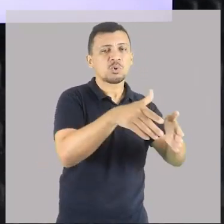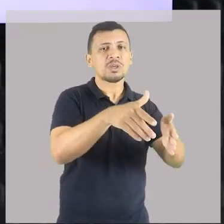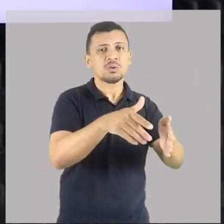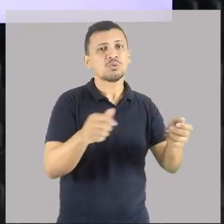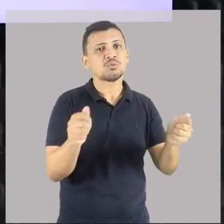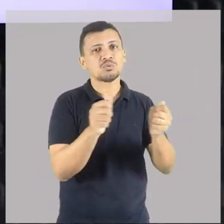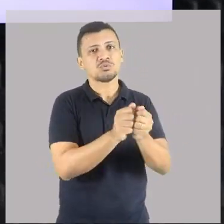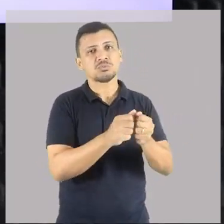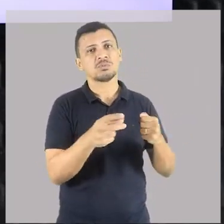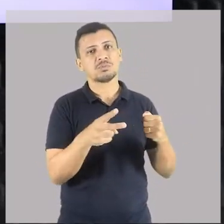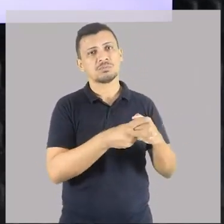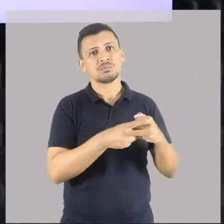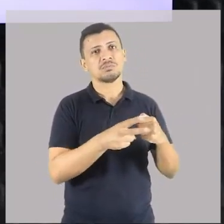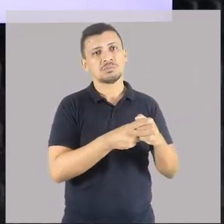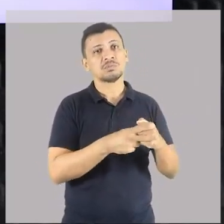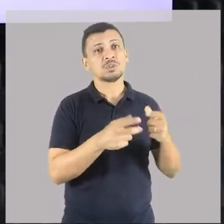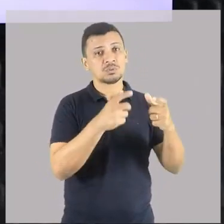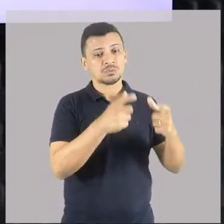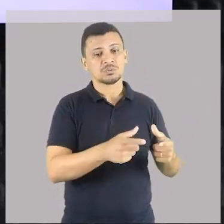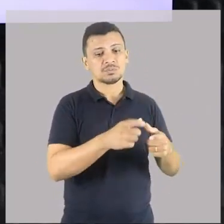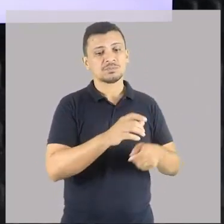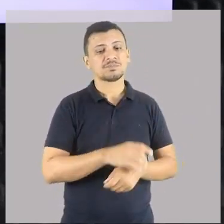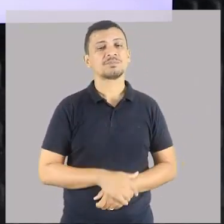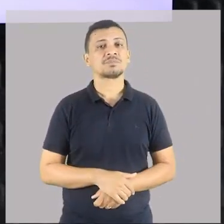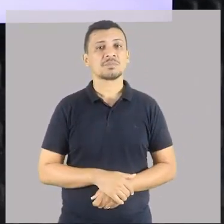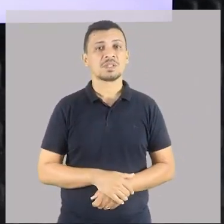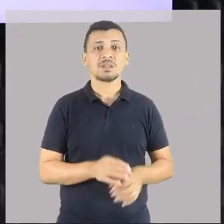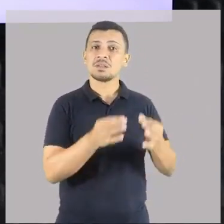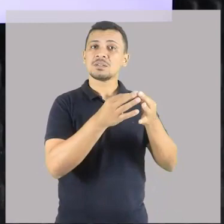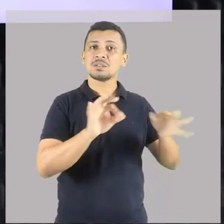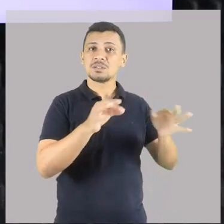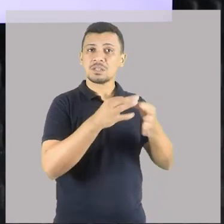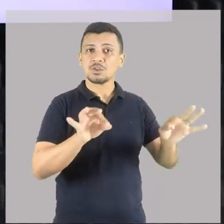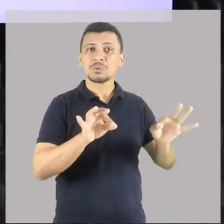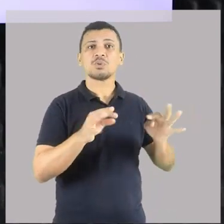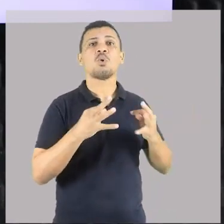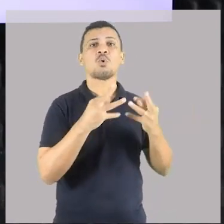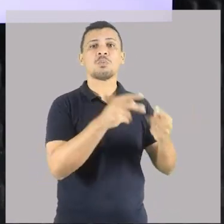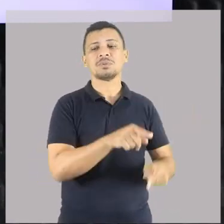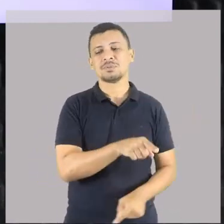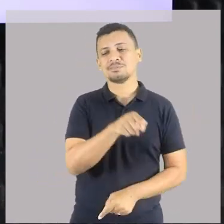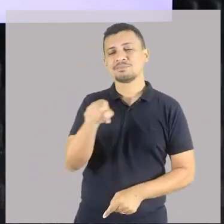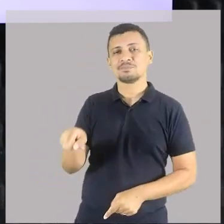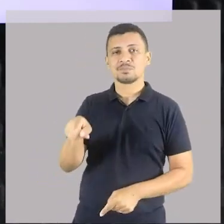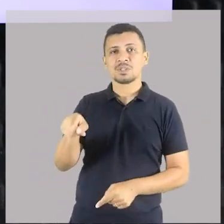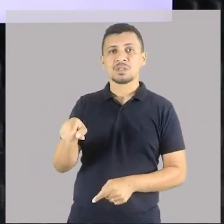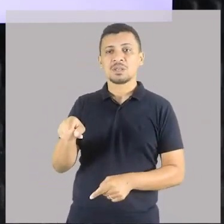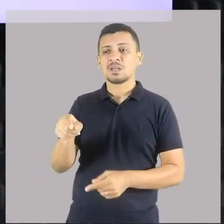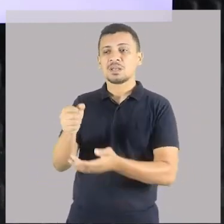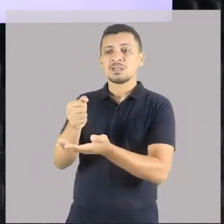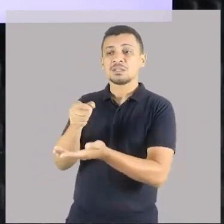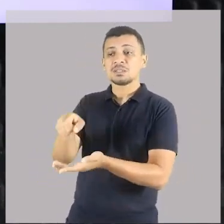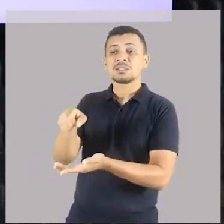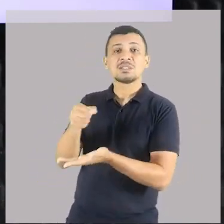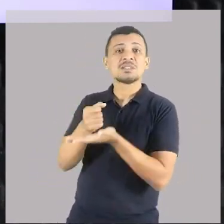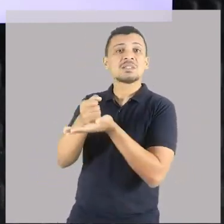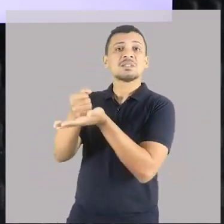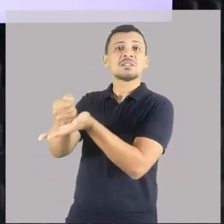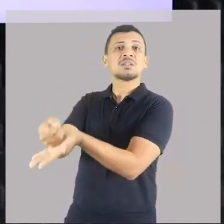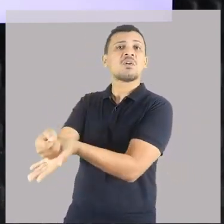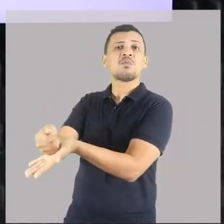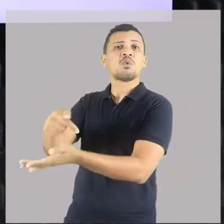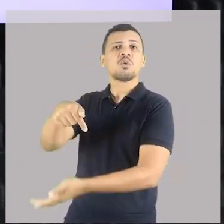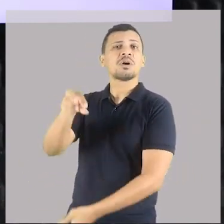adverbial, certo? De lugar. Então, aqui, sintaticamente, está completa. A segunda oração, salvou. Quem salvou?